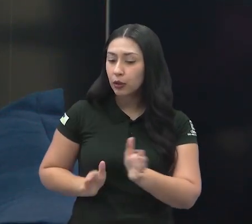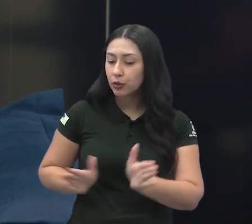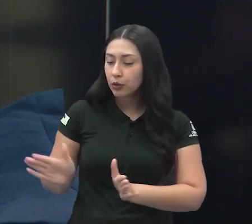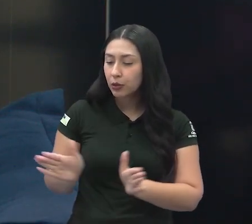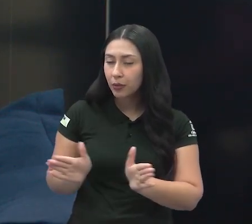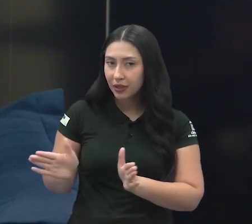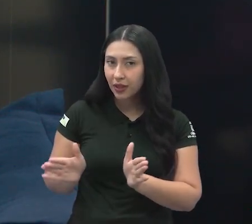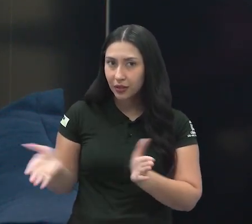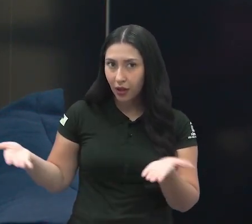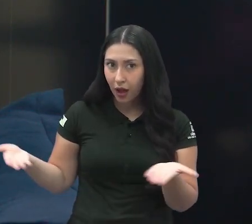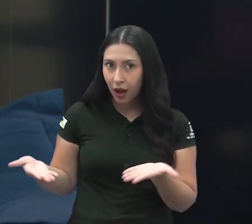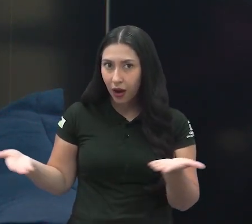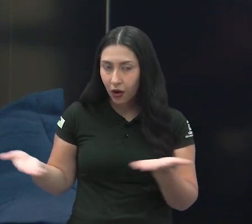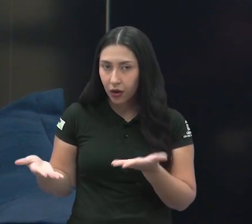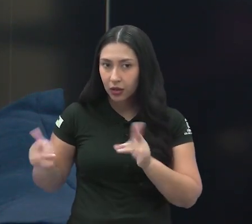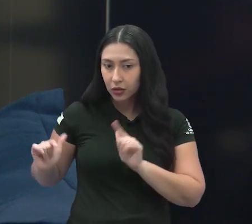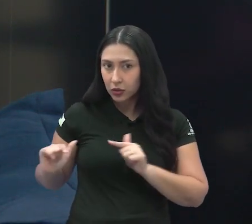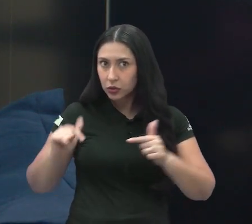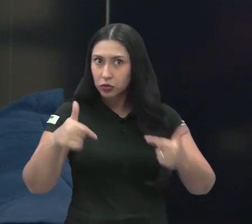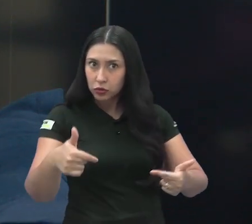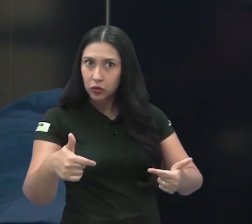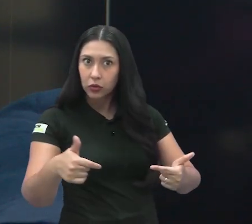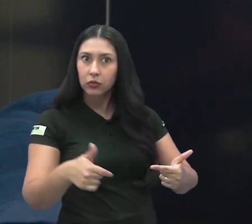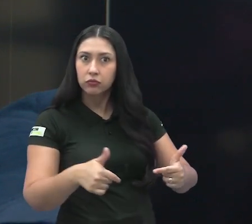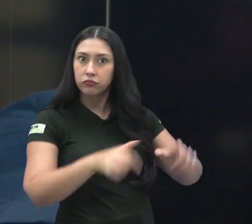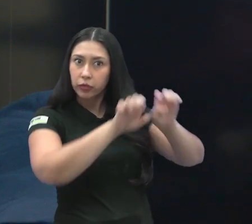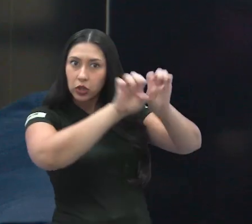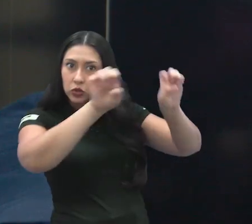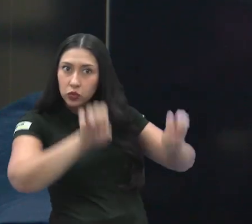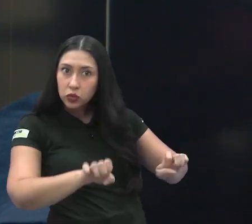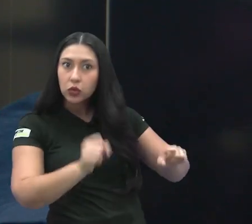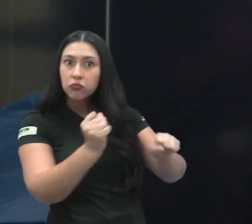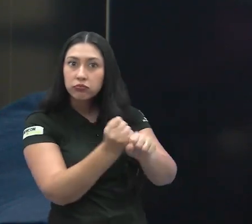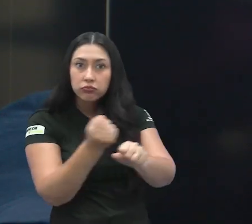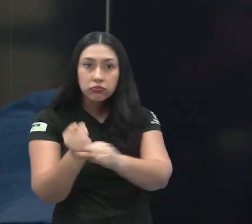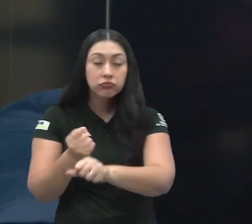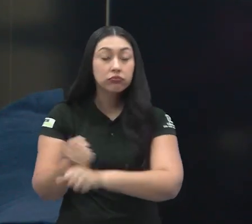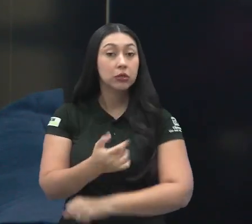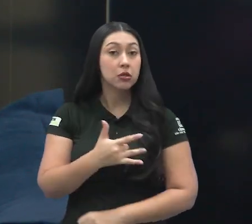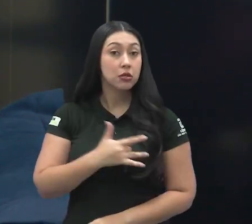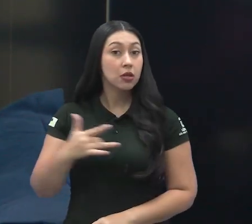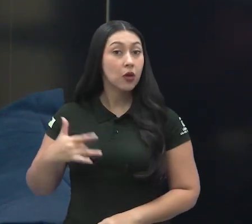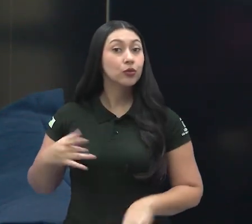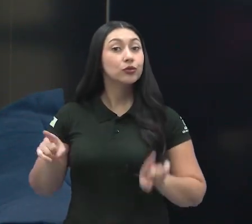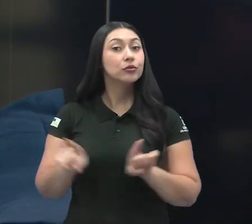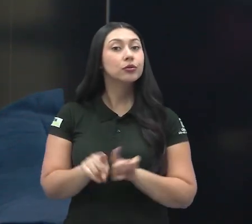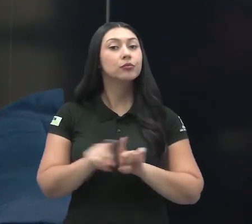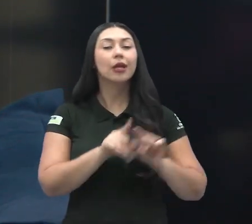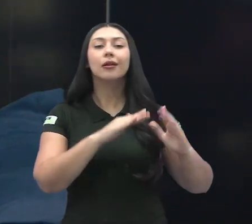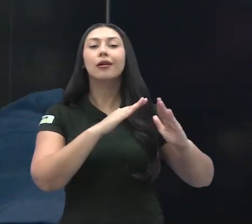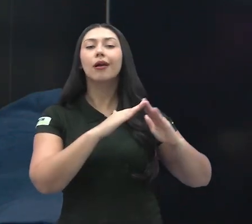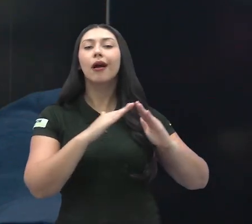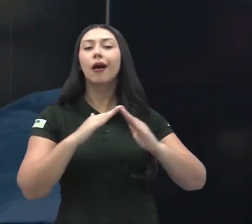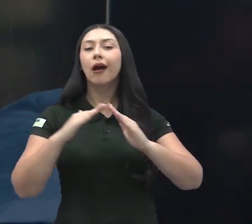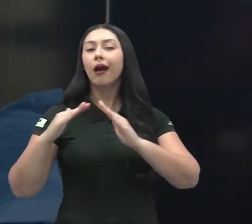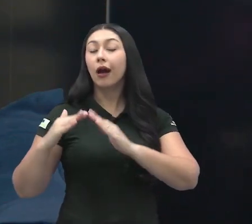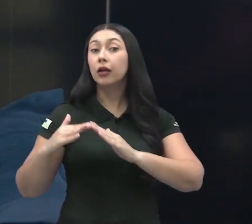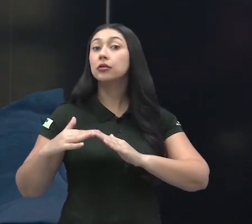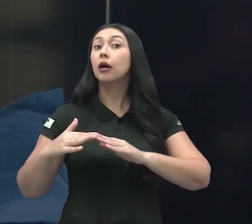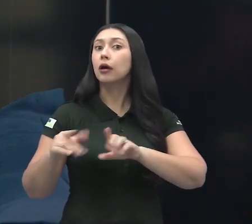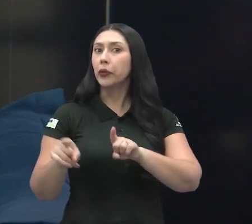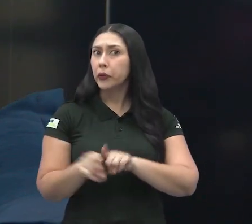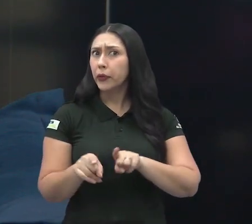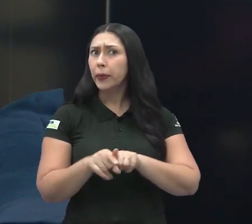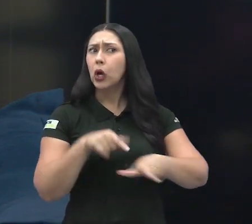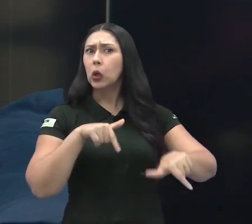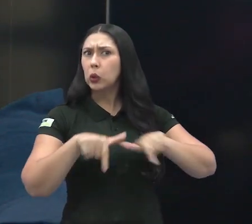o parlamentar teve atuação em áreas como infraestrutura, saúde e habitação, além de um forte